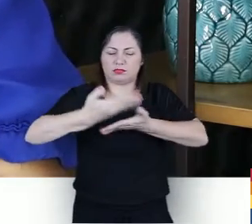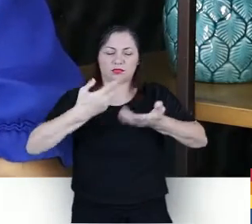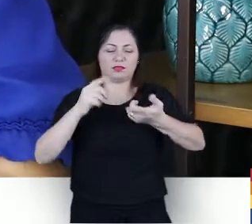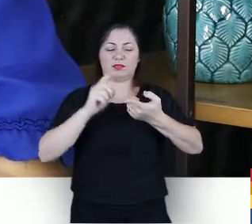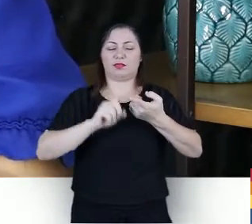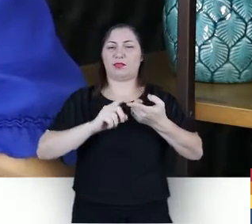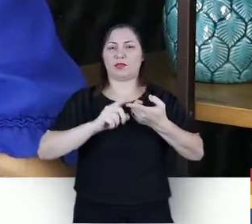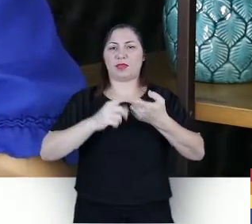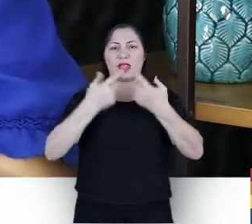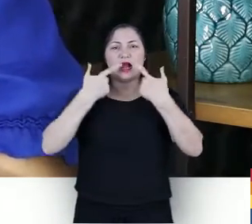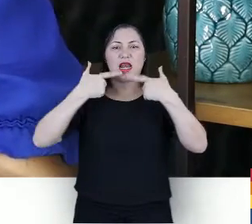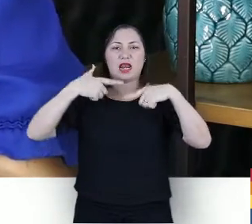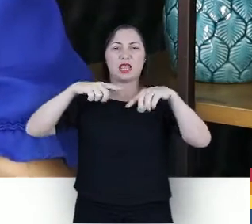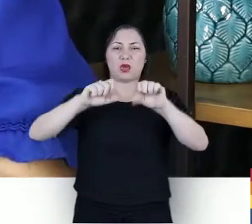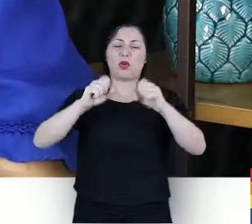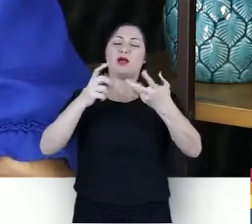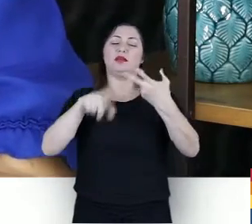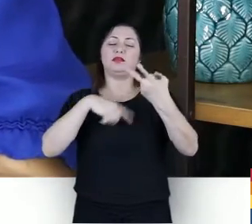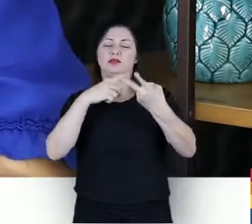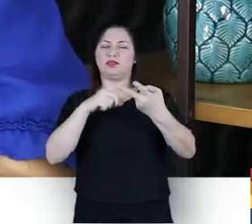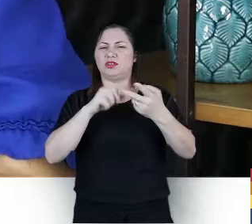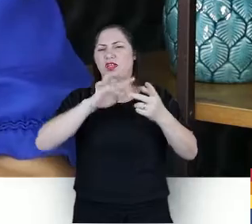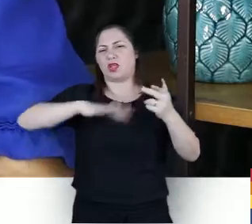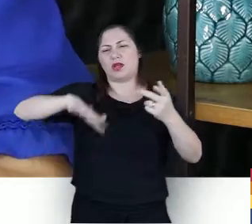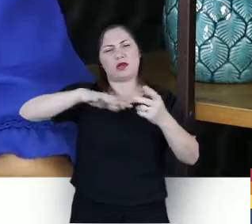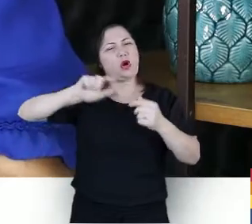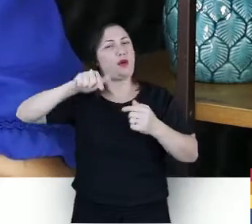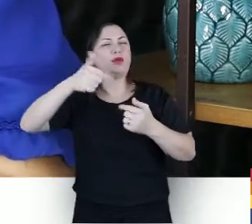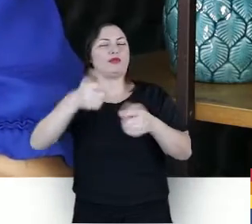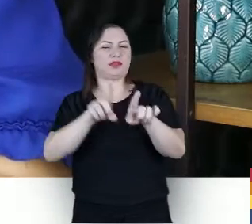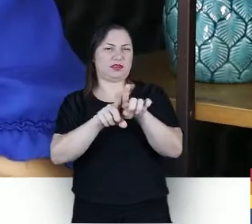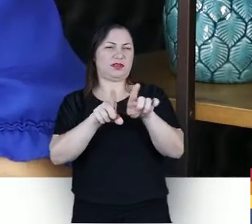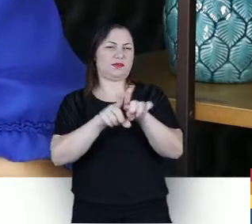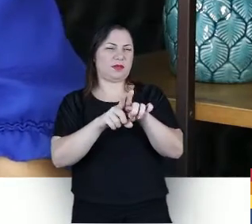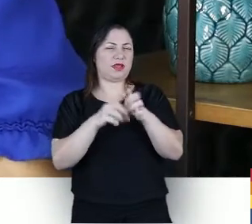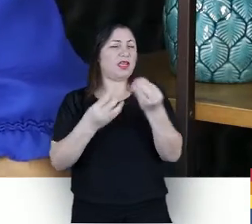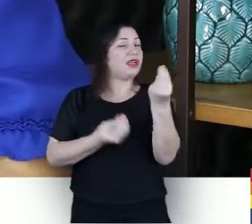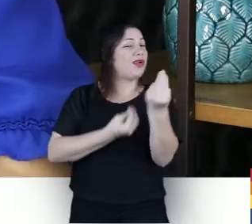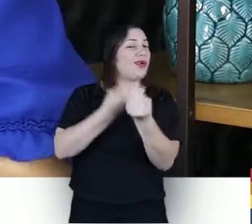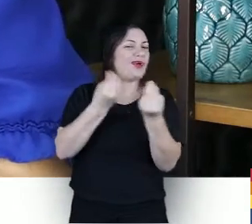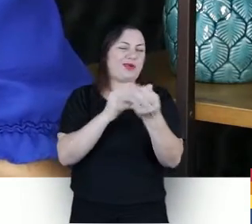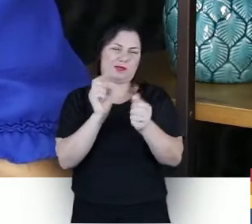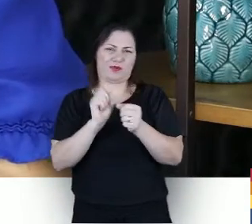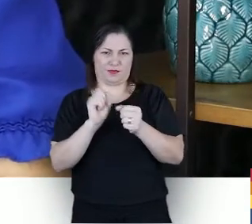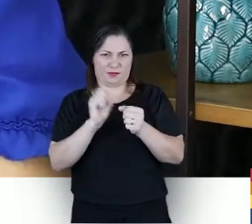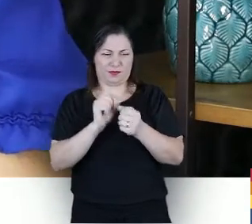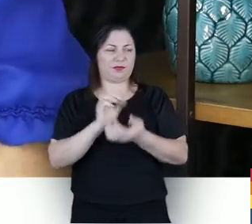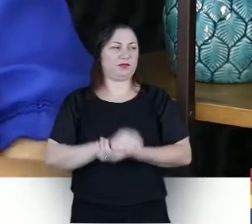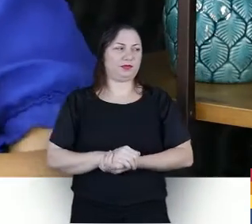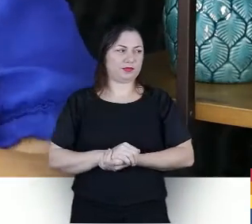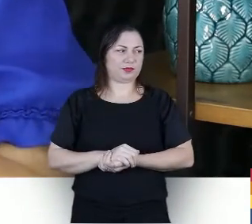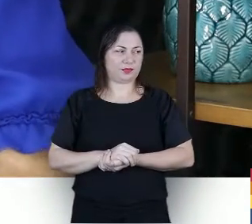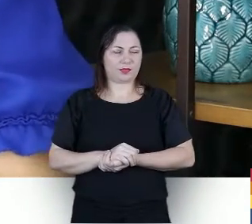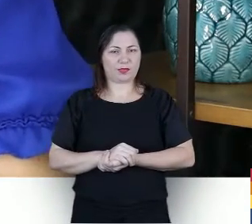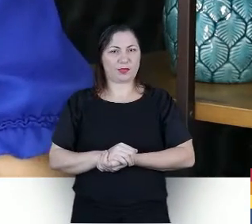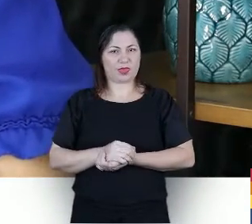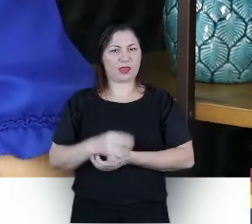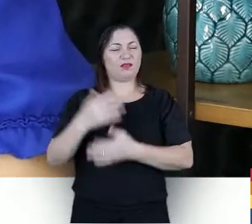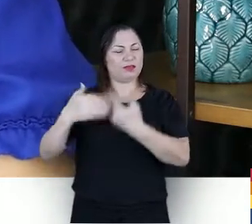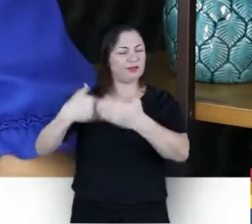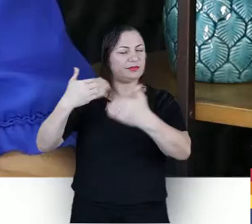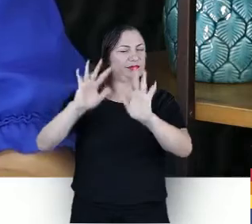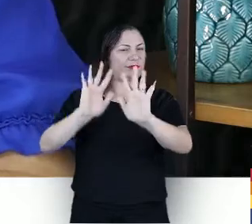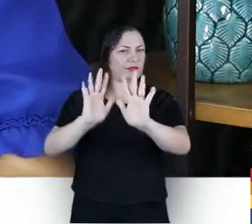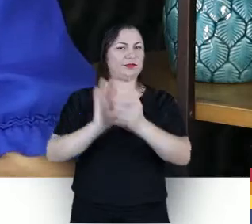frente. Reforçamos também o fato de que o estudo da língua inglesa se faz presente em um diálogo